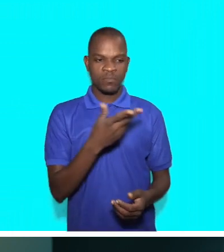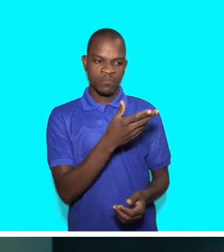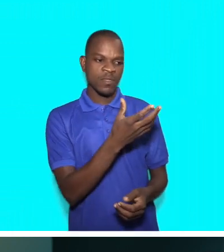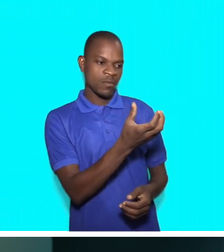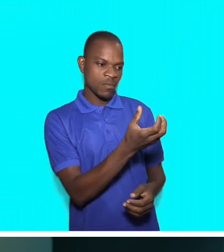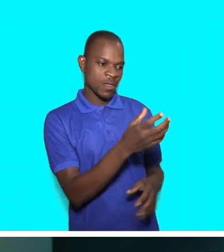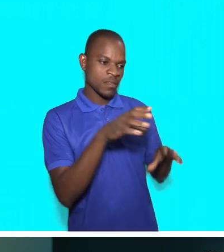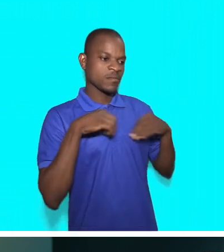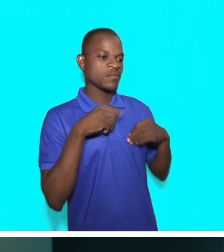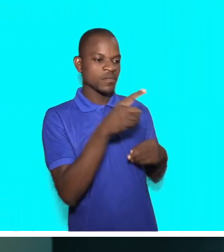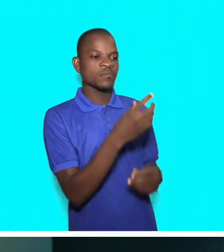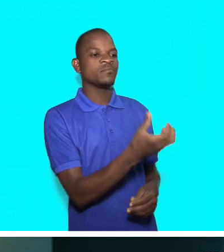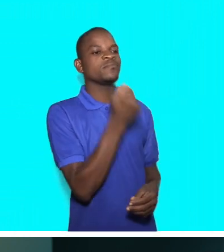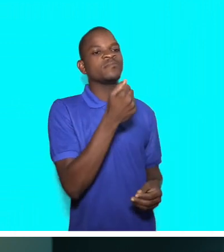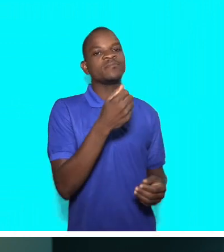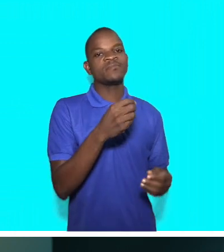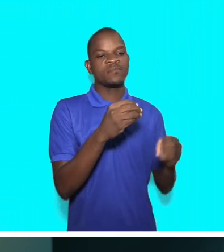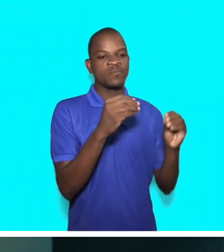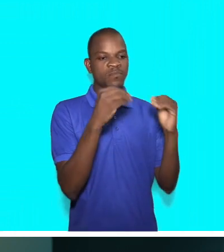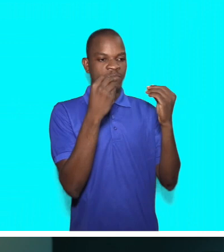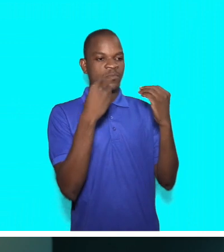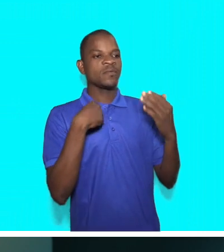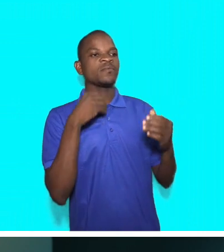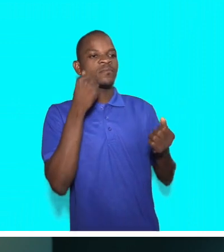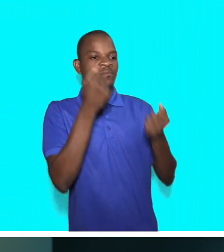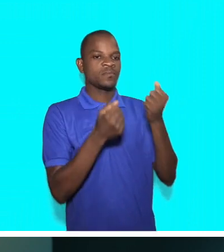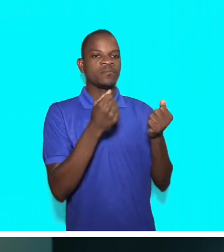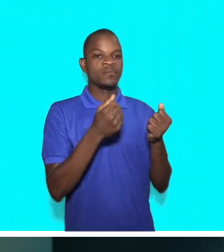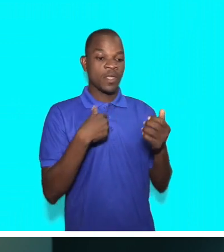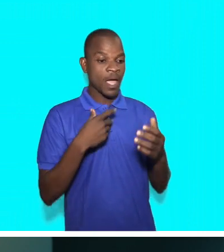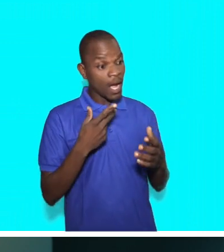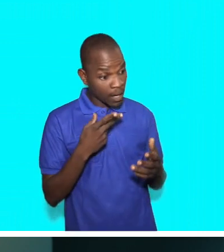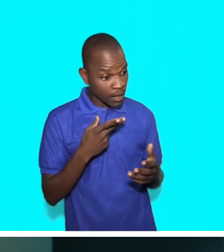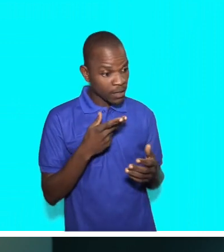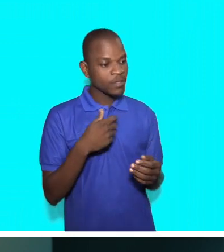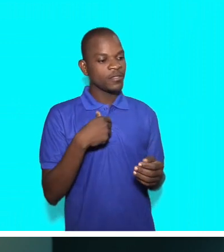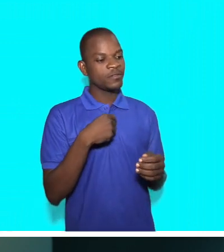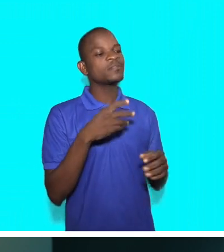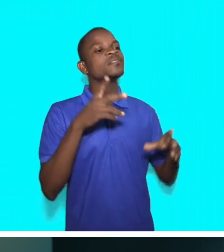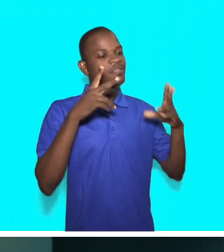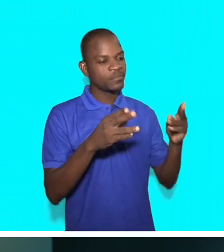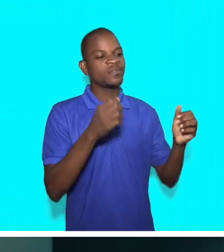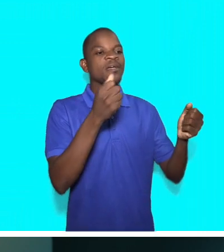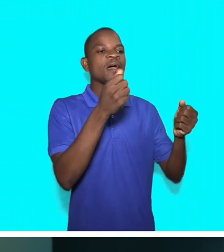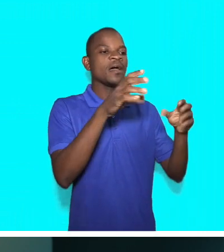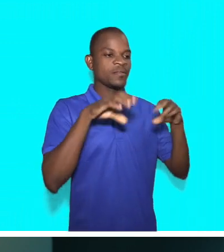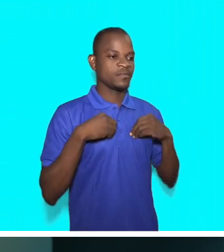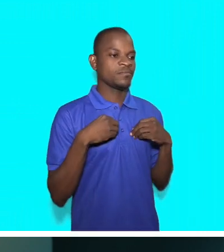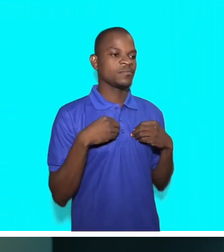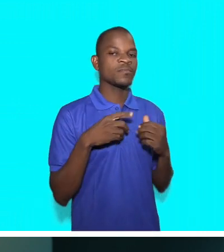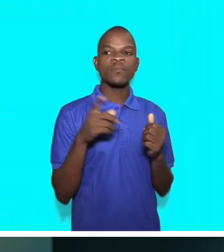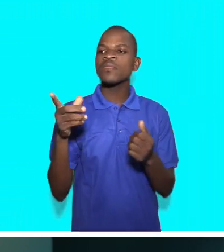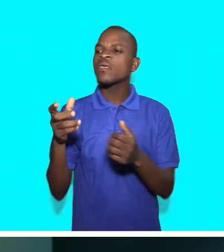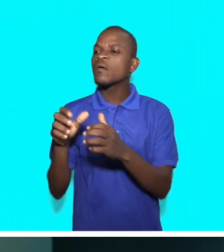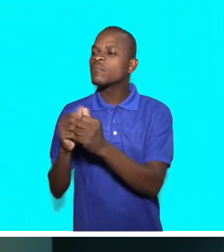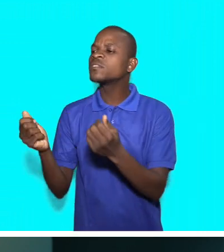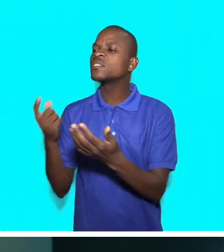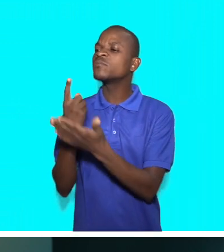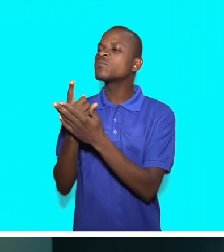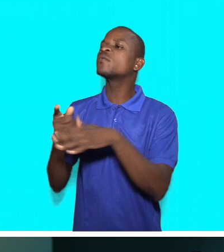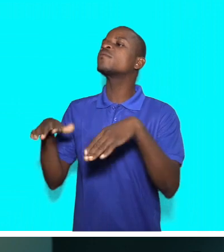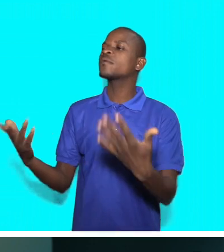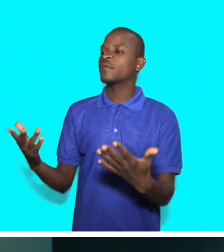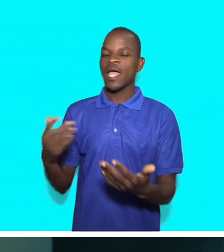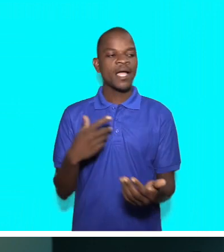Eu acredito que tu me podes pôr andar de carro. Acreditas, se acreditas, eu também acredito. Mas o que seria necessário? Opa,